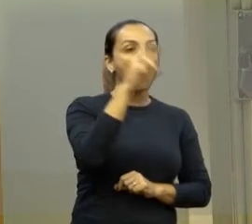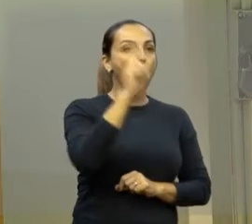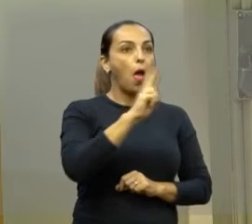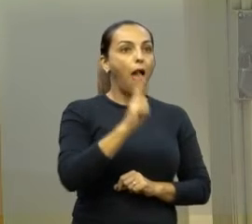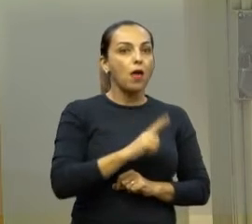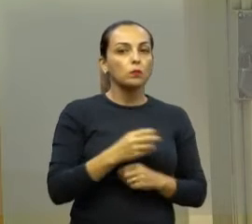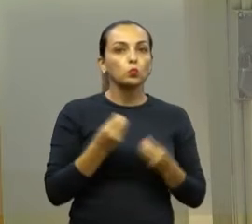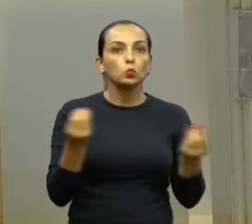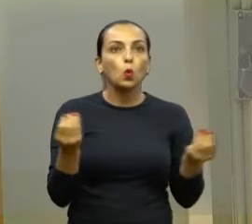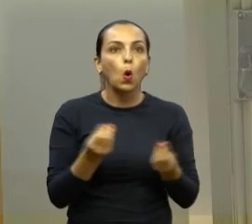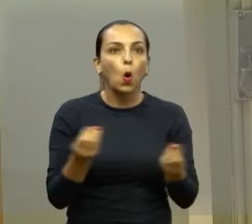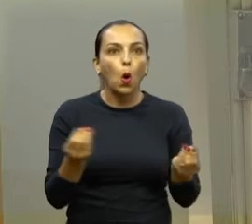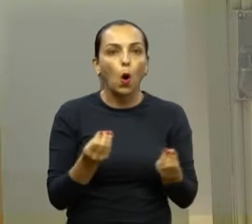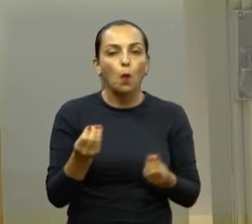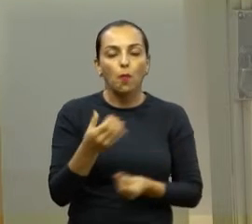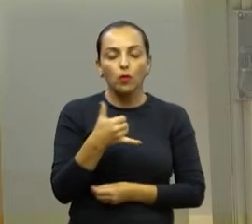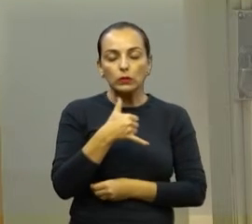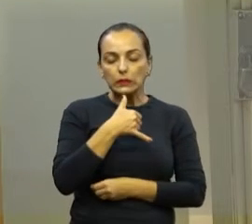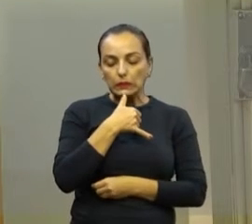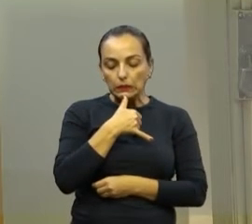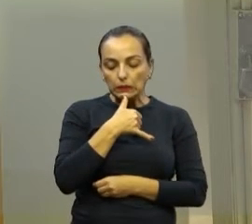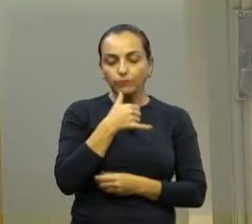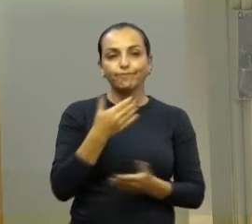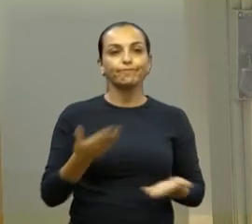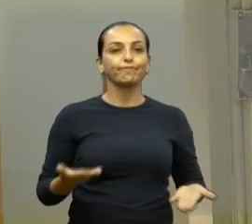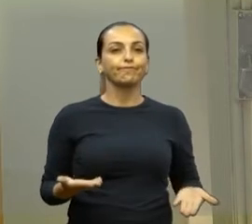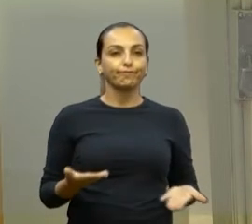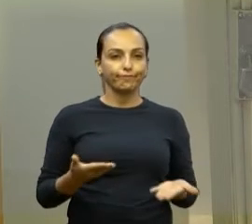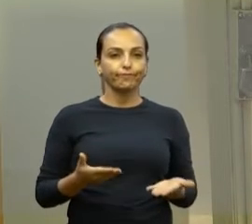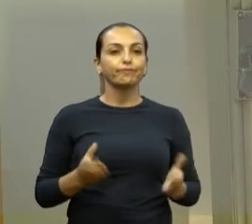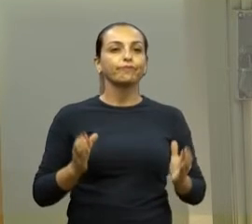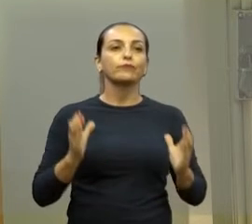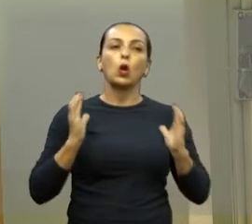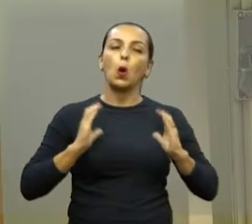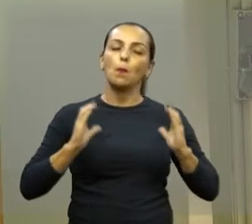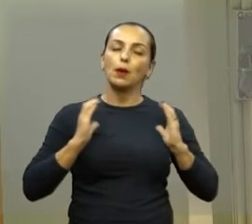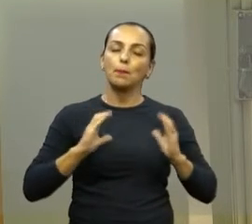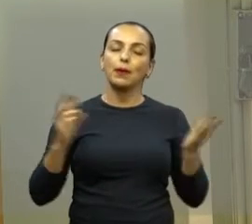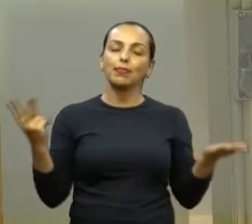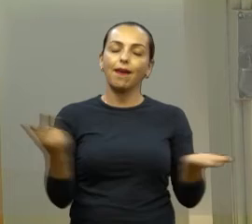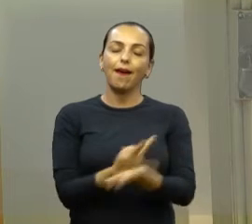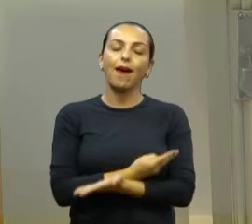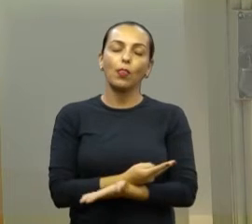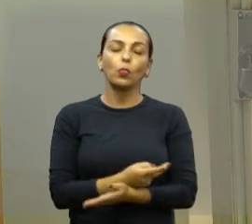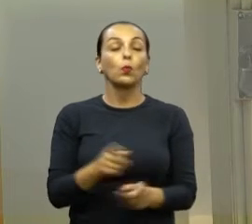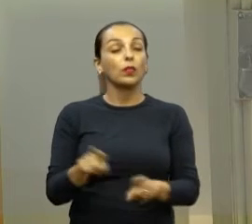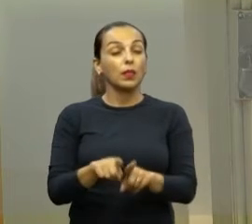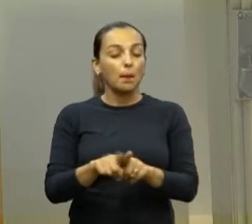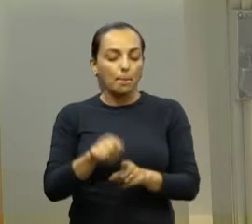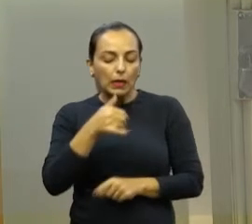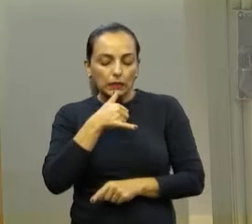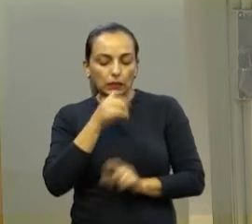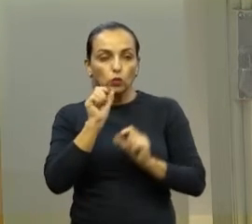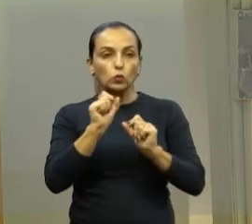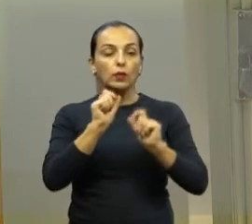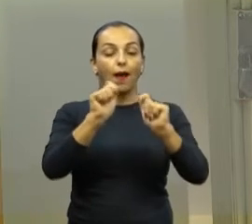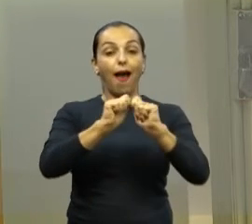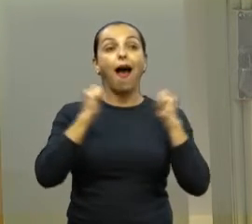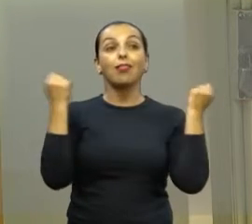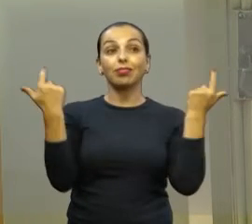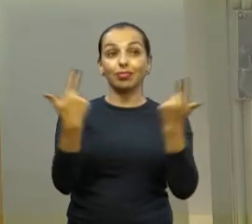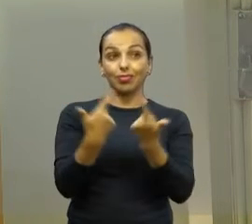lamentável lamentável uma atitude dessa natureza e lamentável também alesp